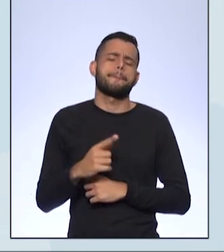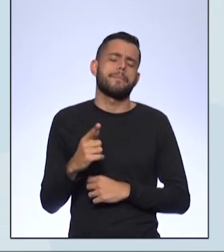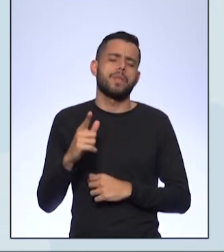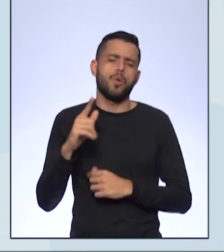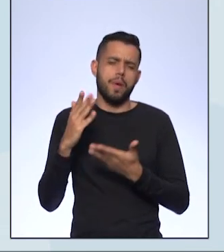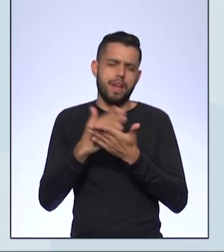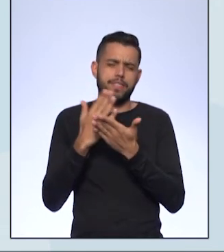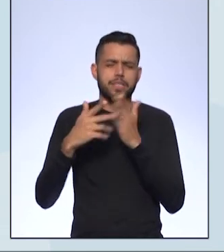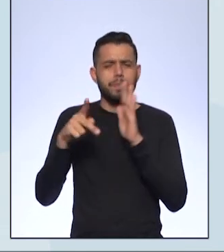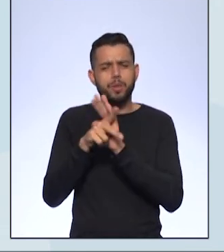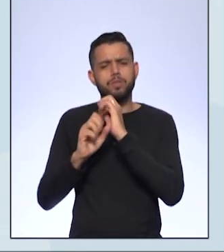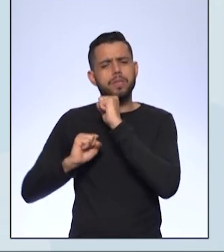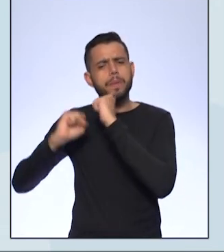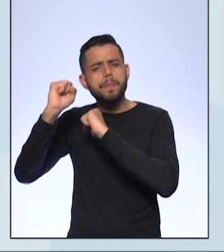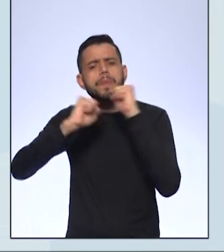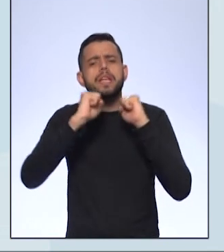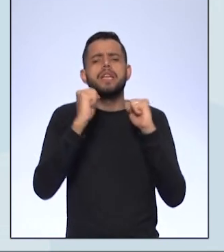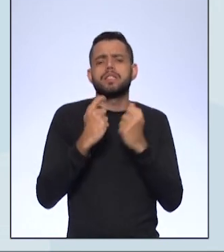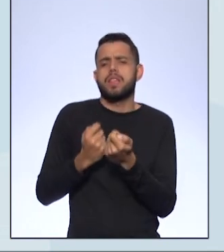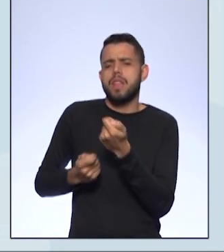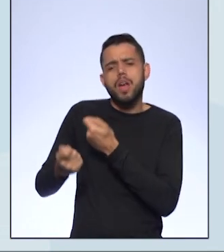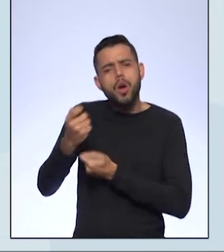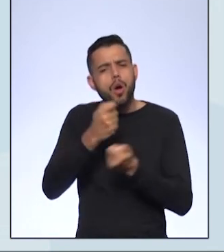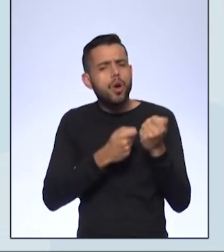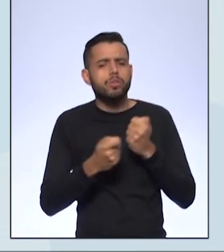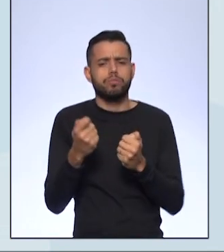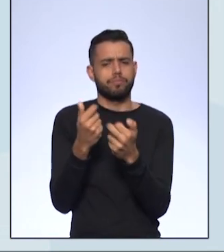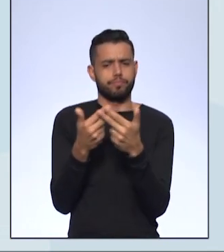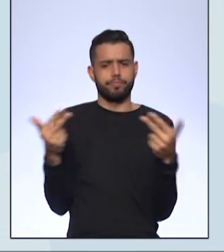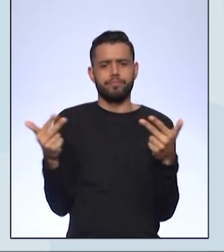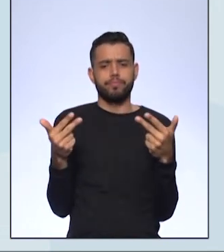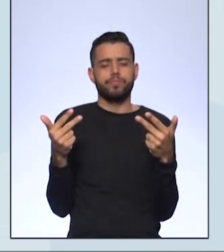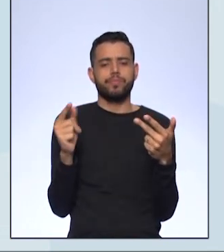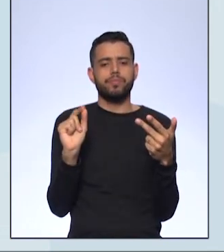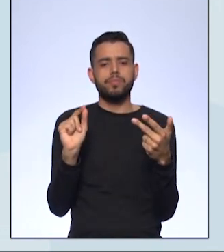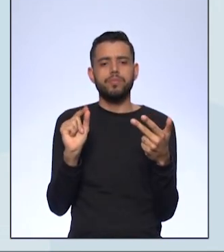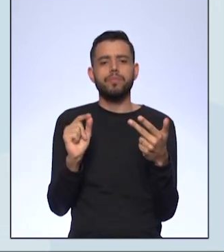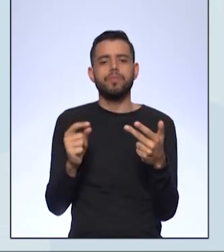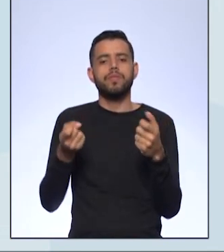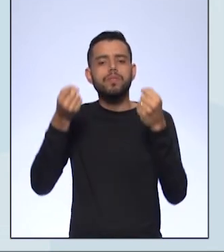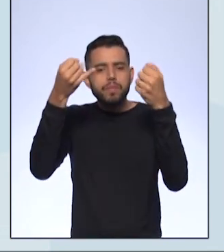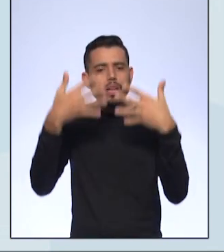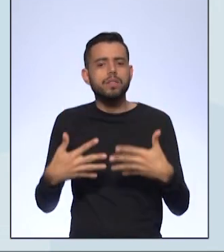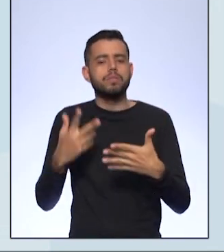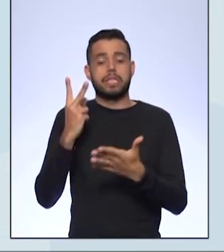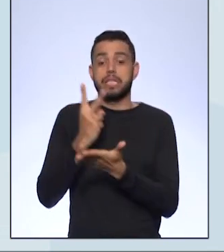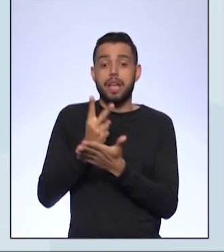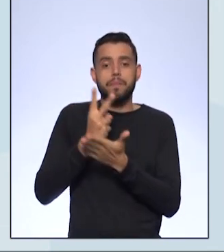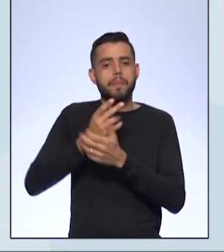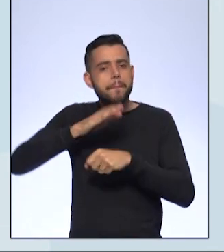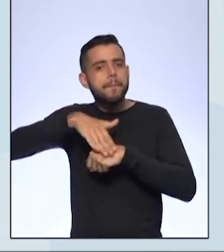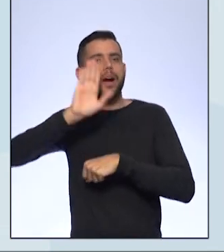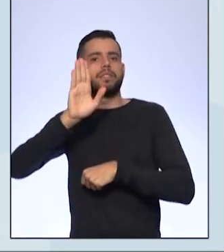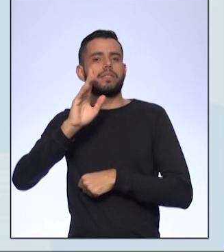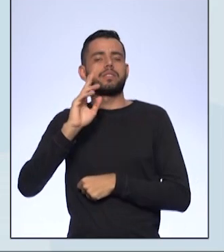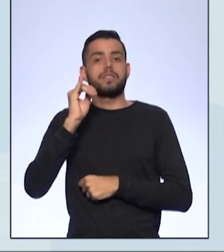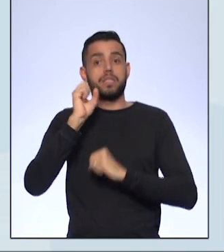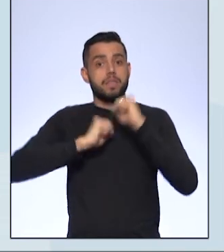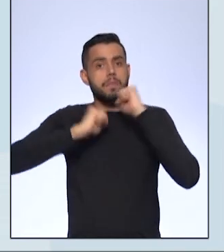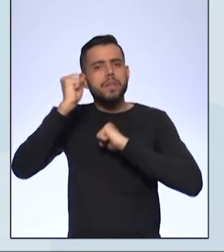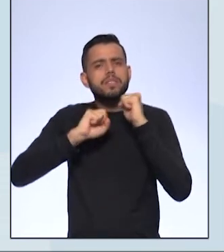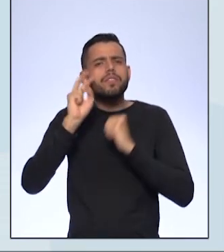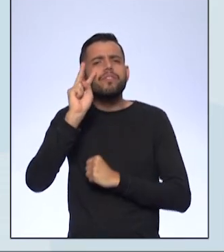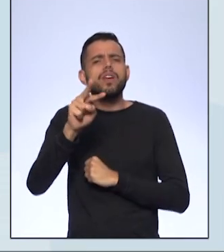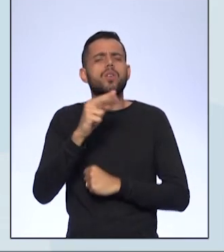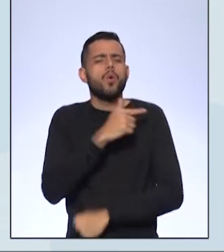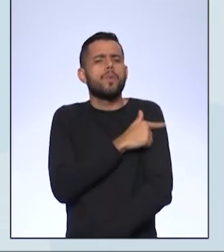de empresas e tudo mais de negócios, estão dizendo que cada vez mais as empresas olham o comportamento digital